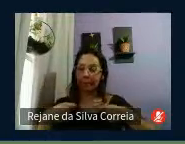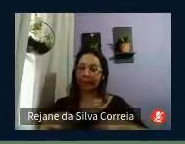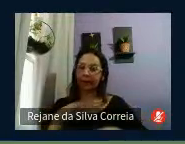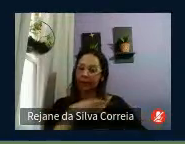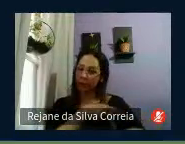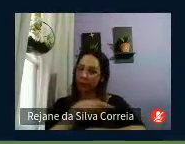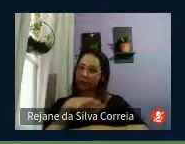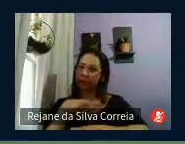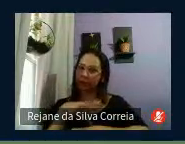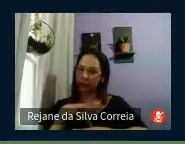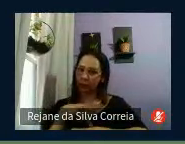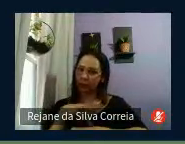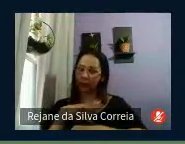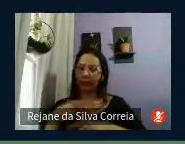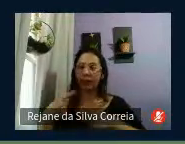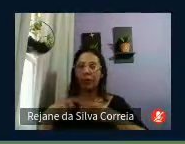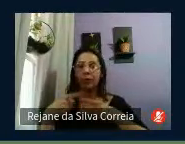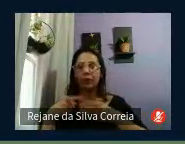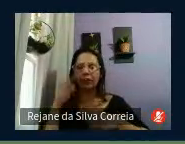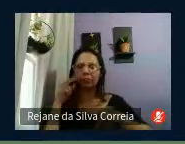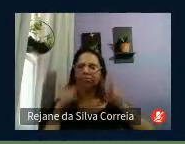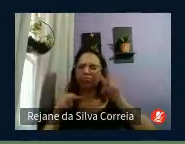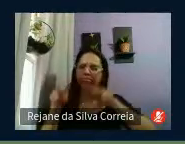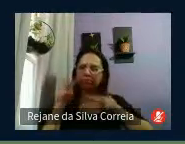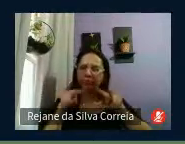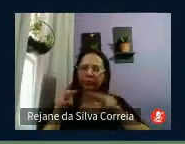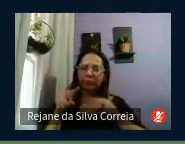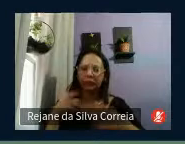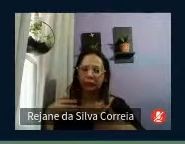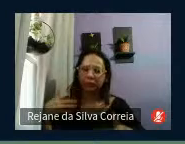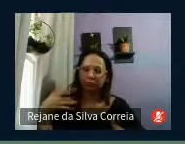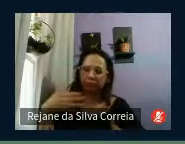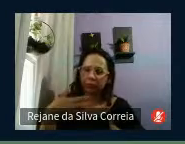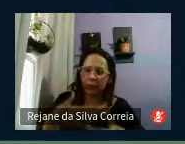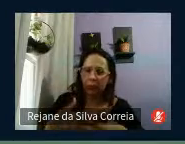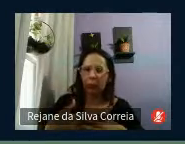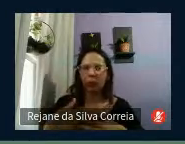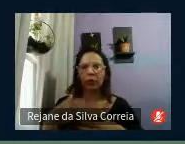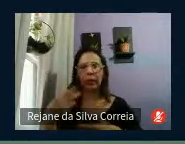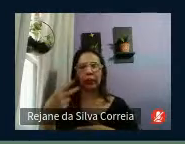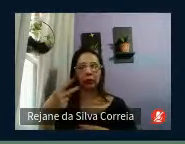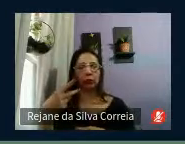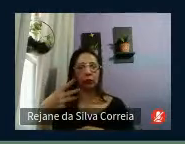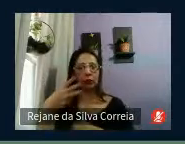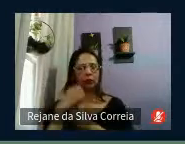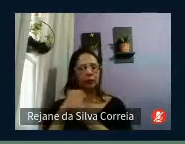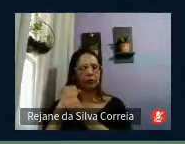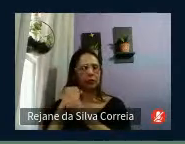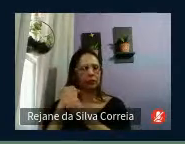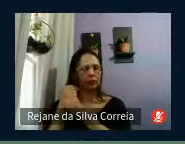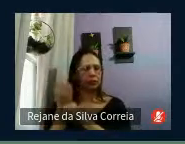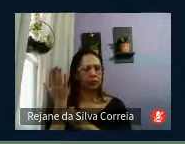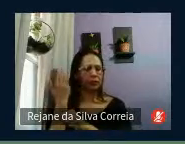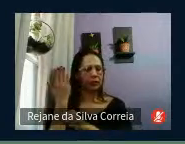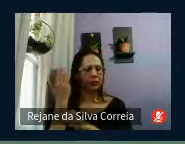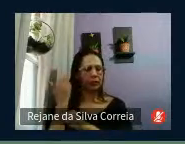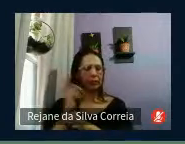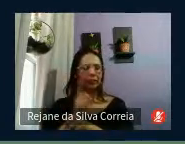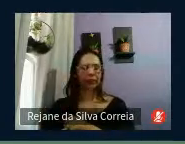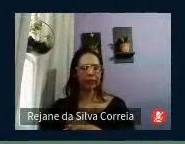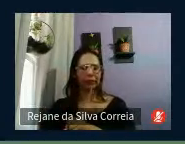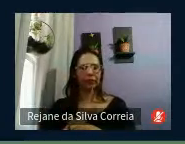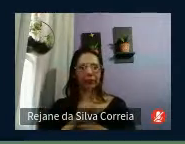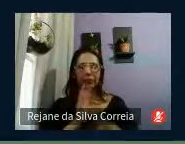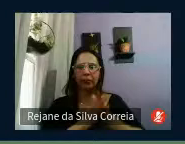meu autismo ele foi identificado recentemente, 2, 3 anos atrás, e aí tem todo aquele processo, todo